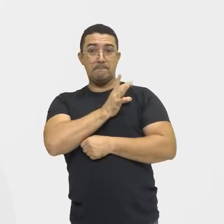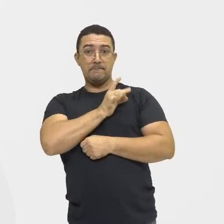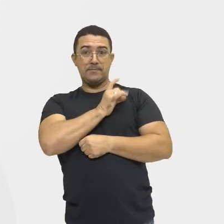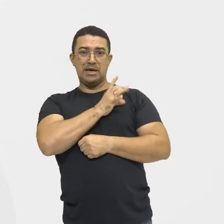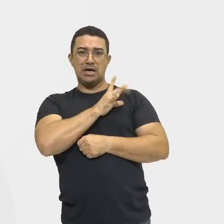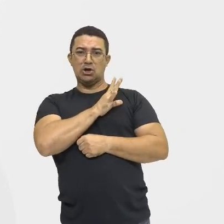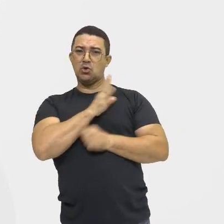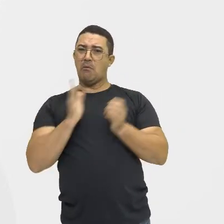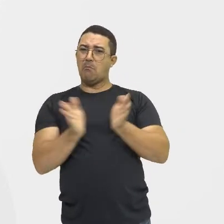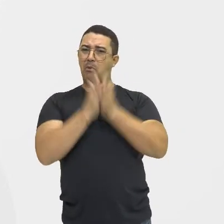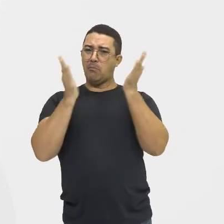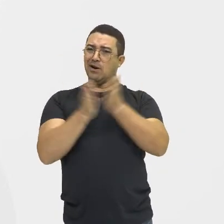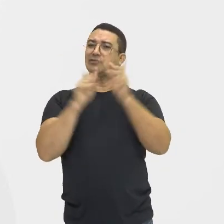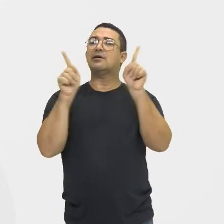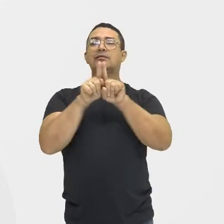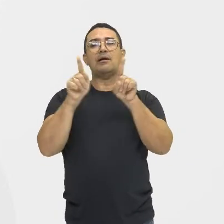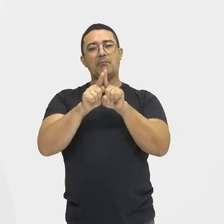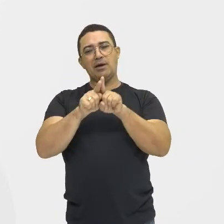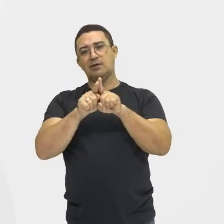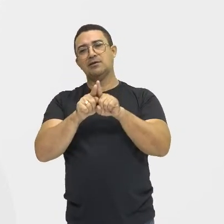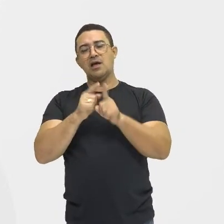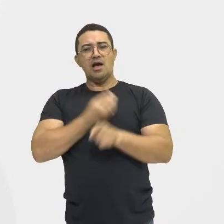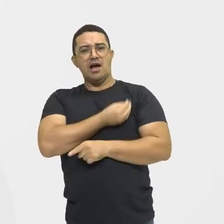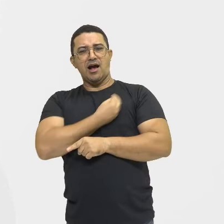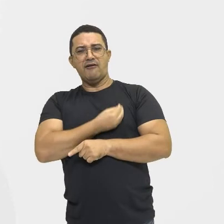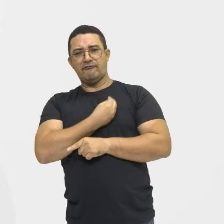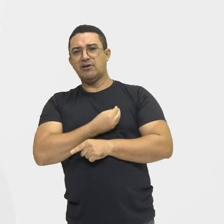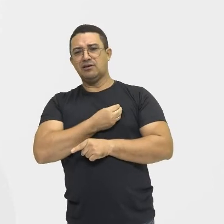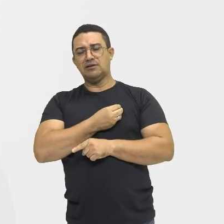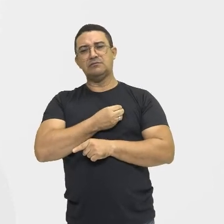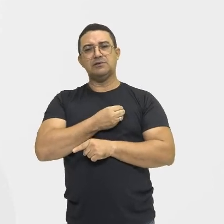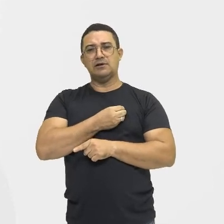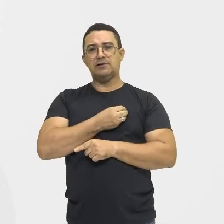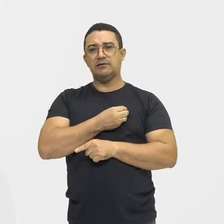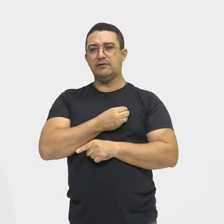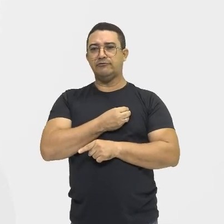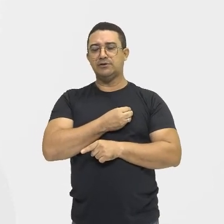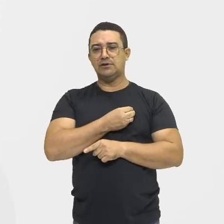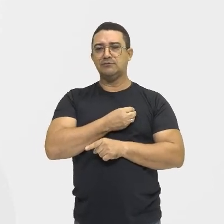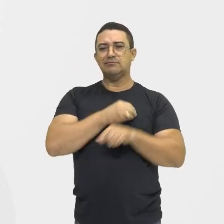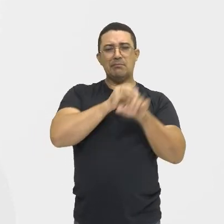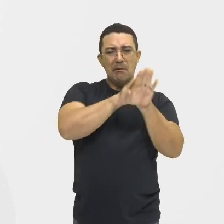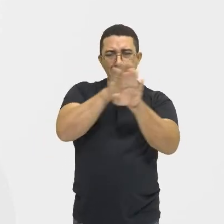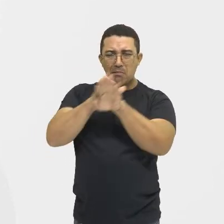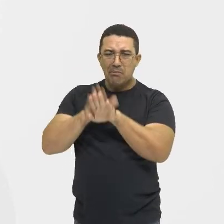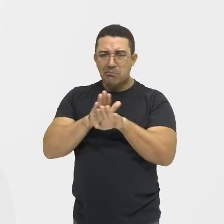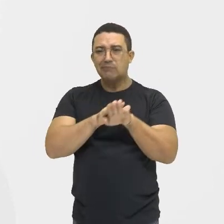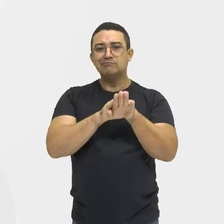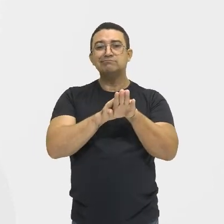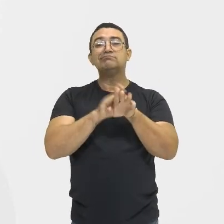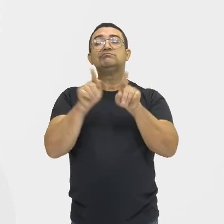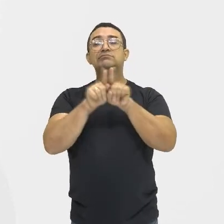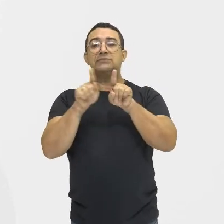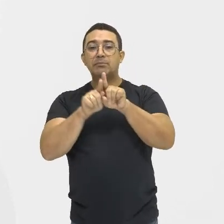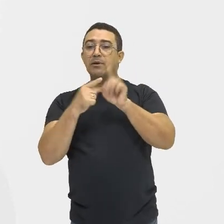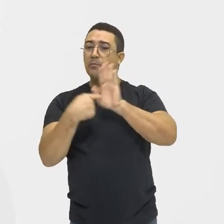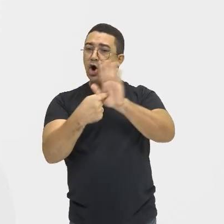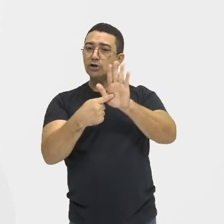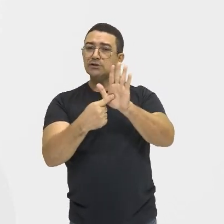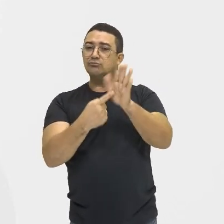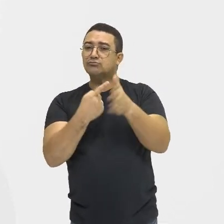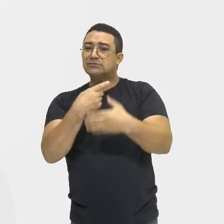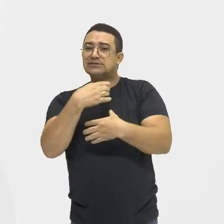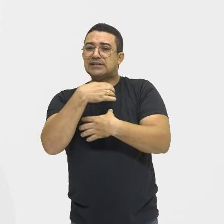e à prostituição. Deforma-se a figura para ressaltar o sentimento. O psíquico é